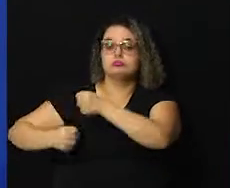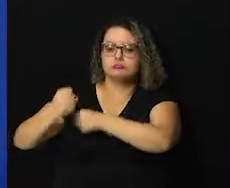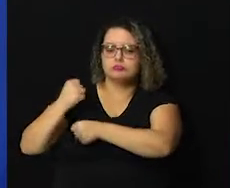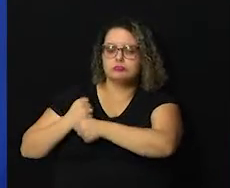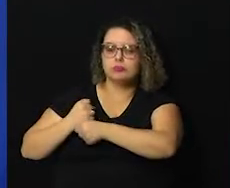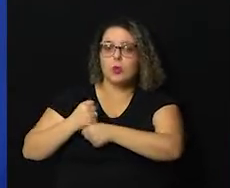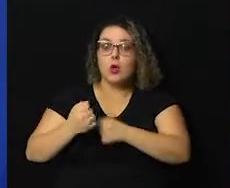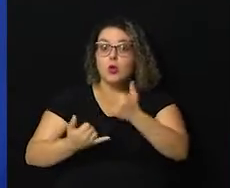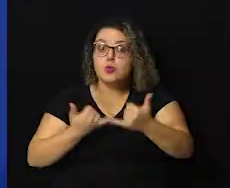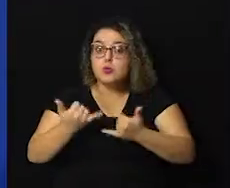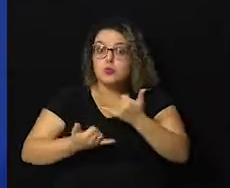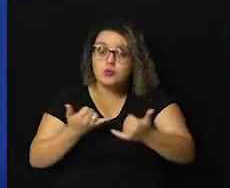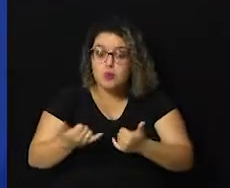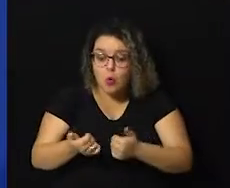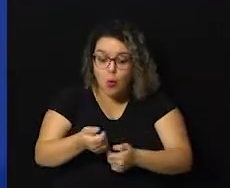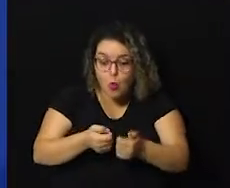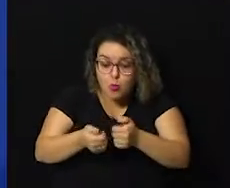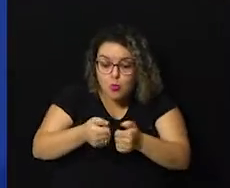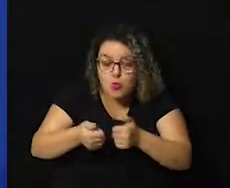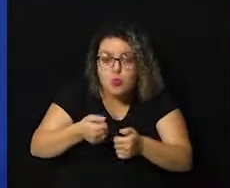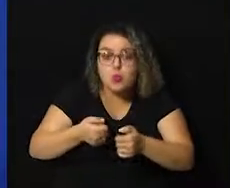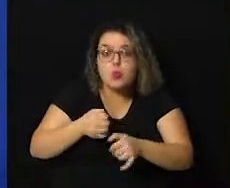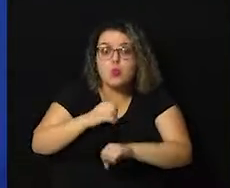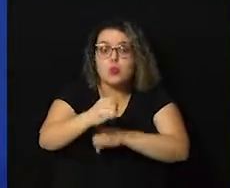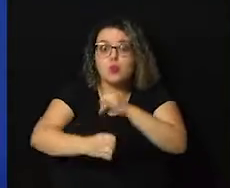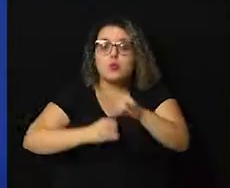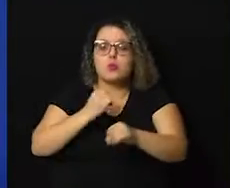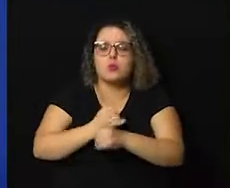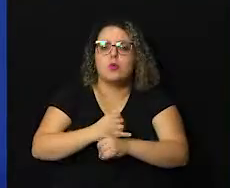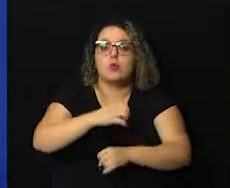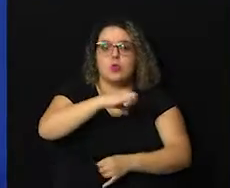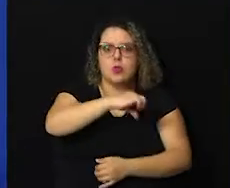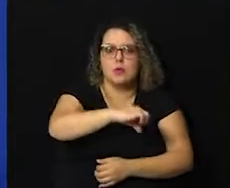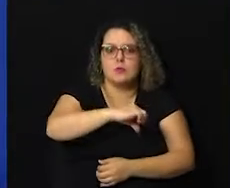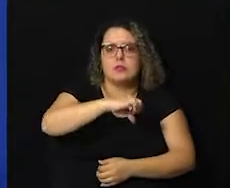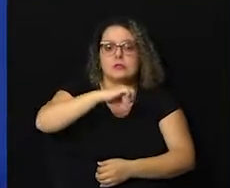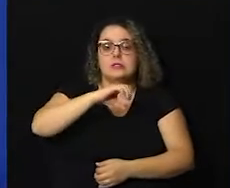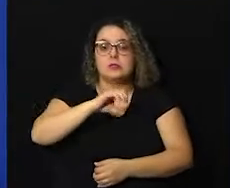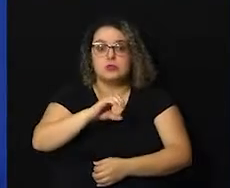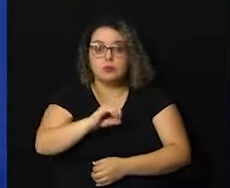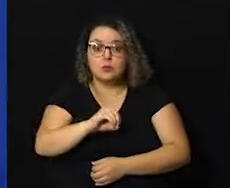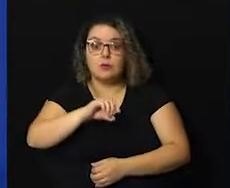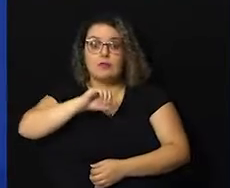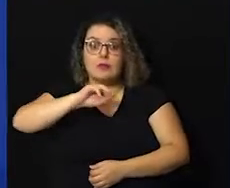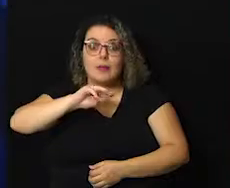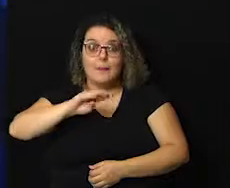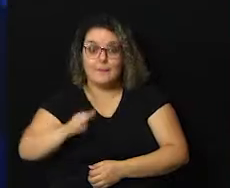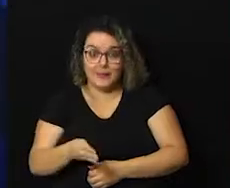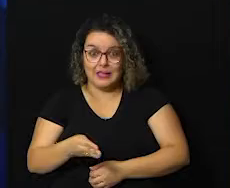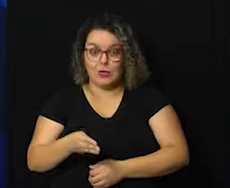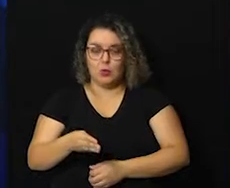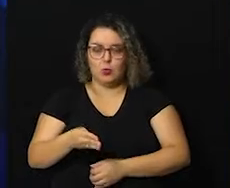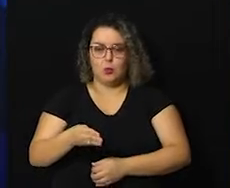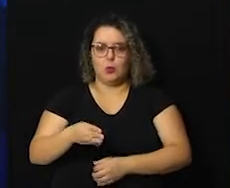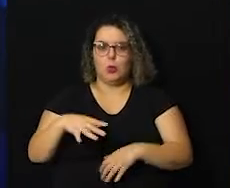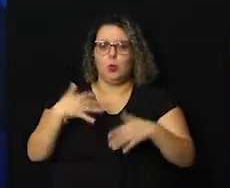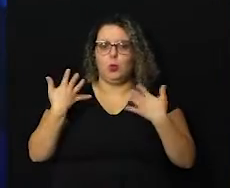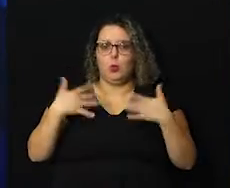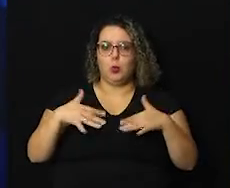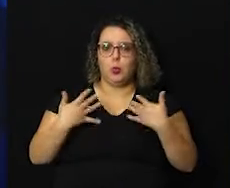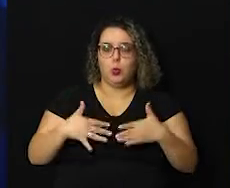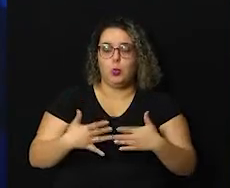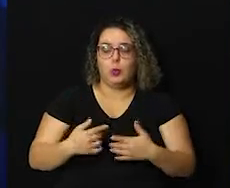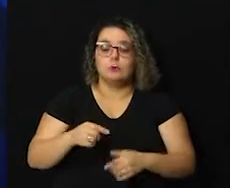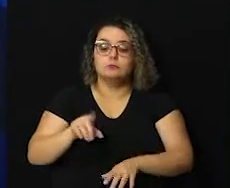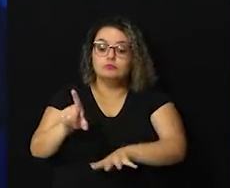Global dos Jogos Eletrônicos movimentou 990 bilhões de reais e um dos